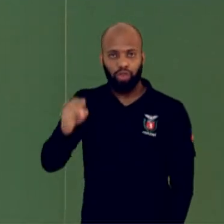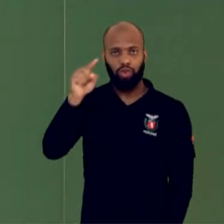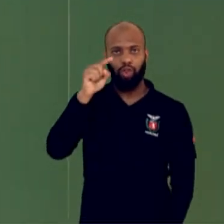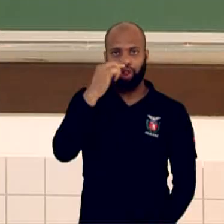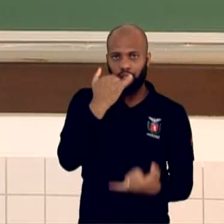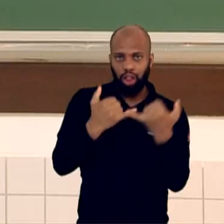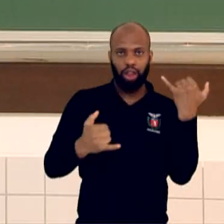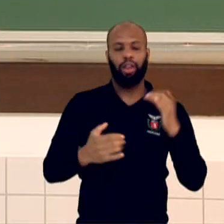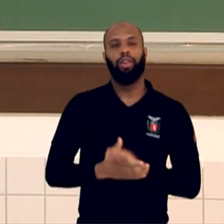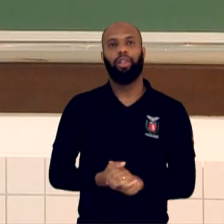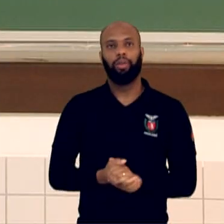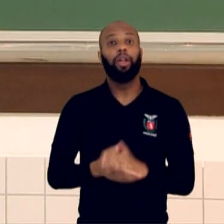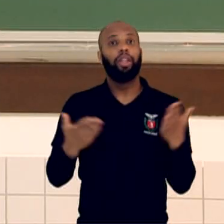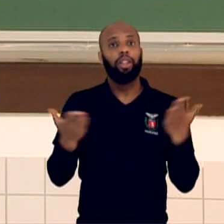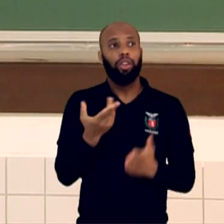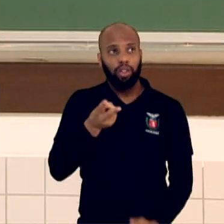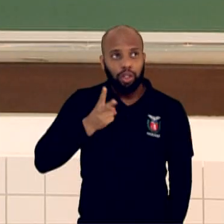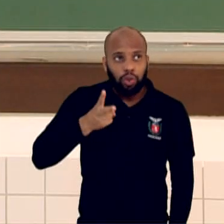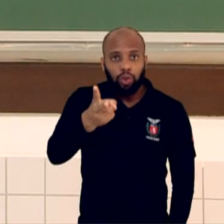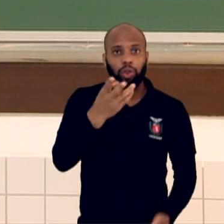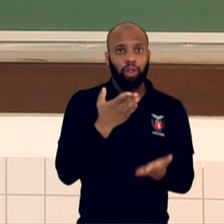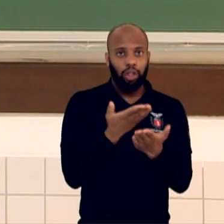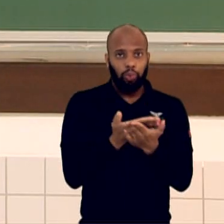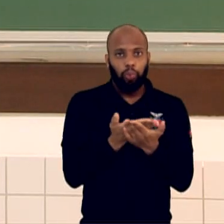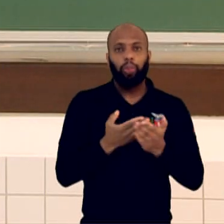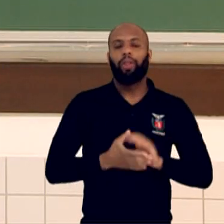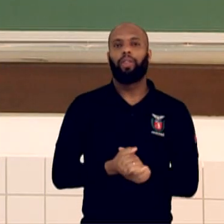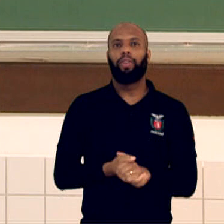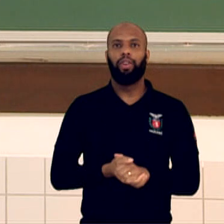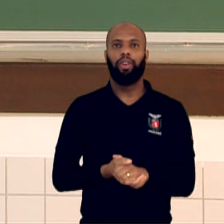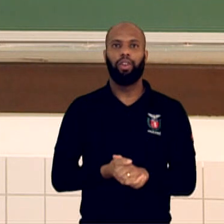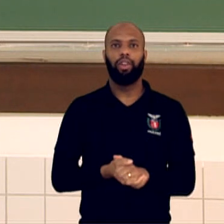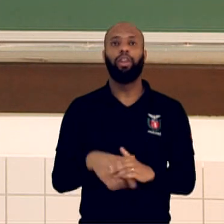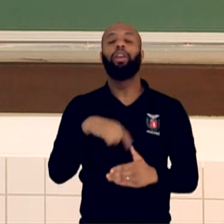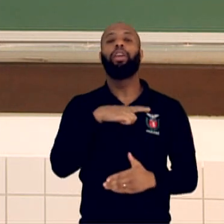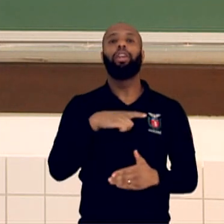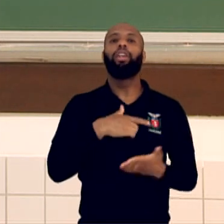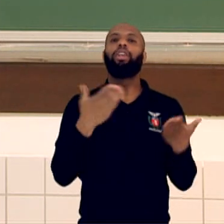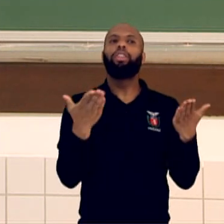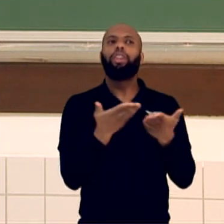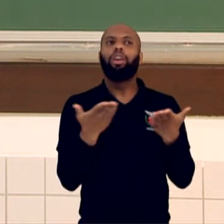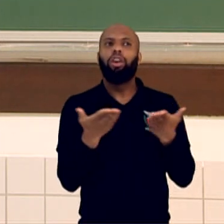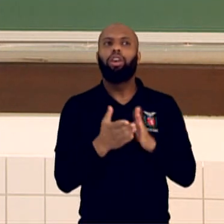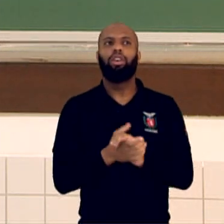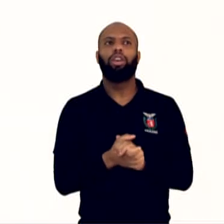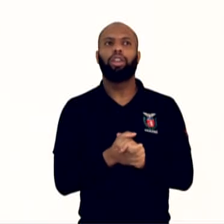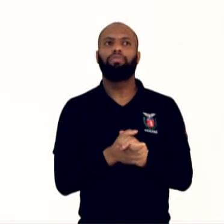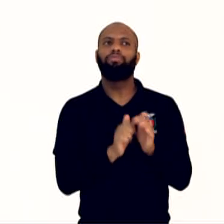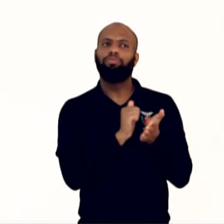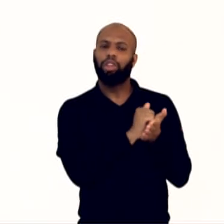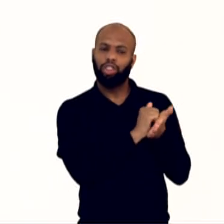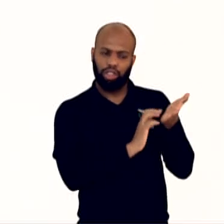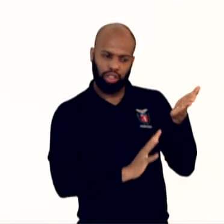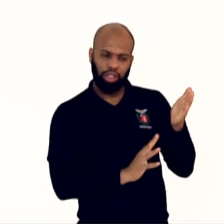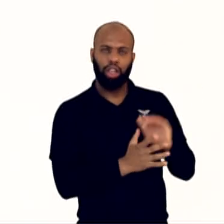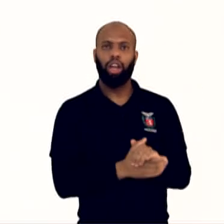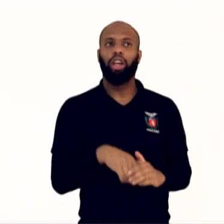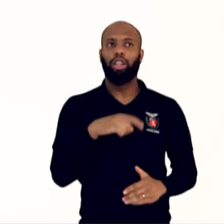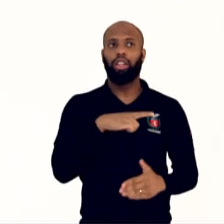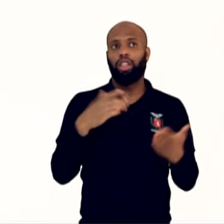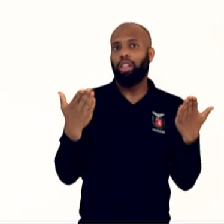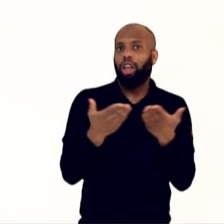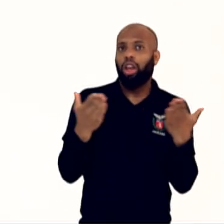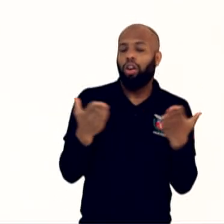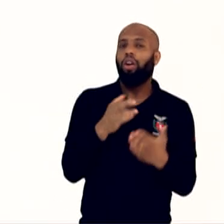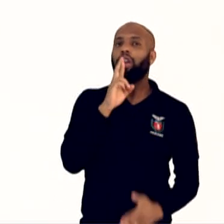gente? Então, dando continuidade aqui na nossa aula, vem um exercício. Tá? Então, um exercício com 2 itens para a